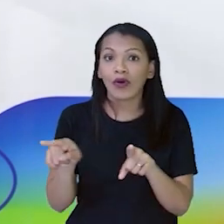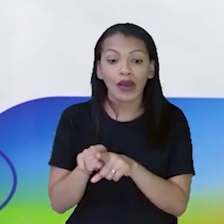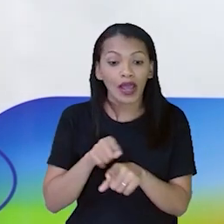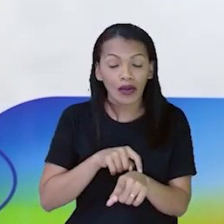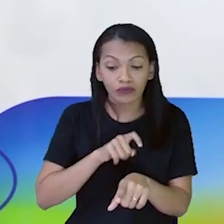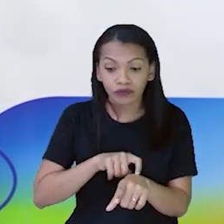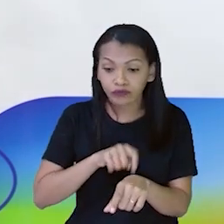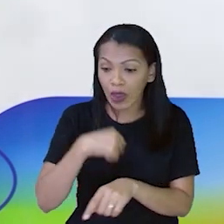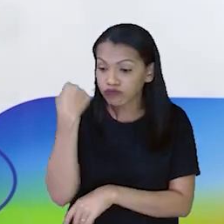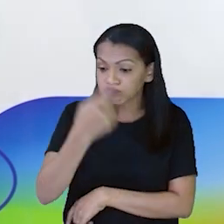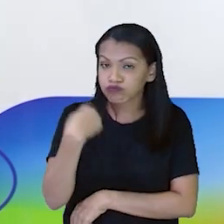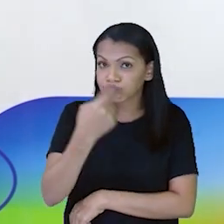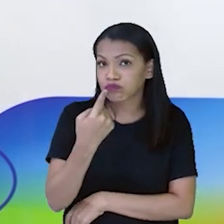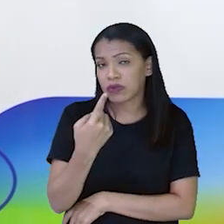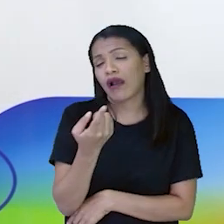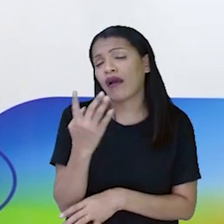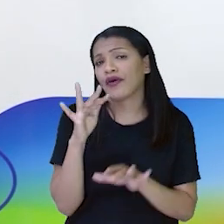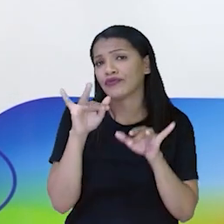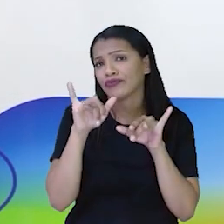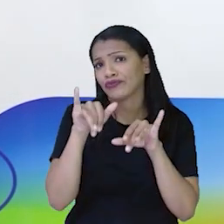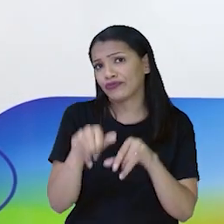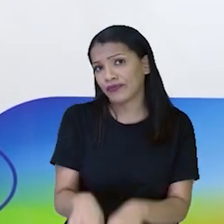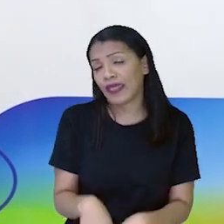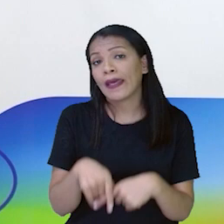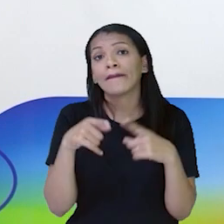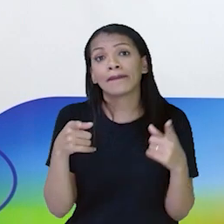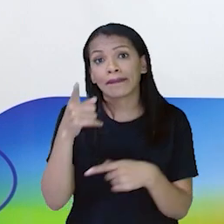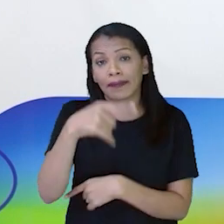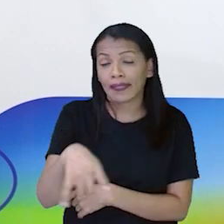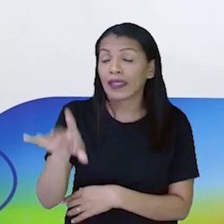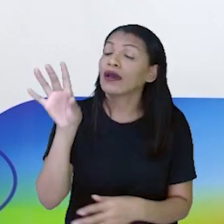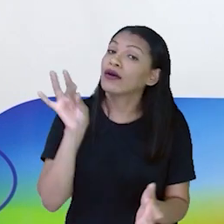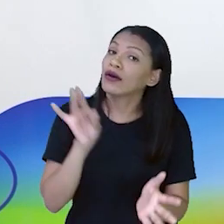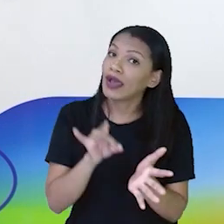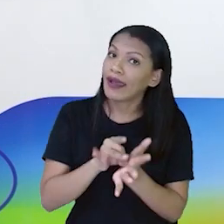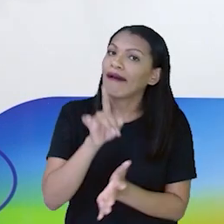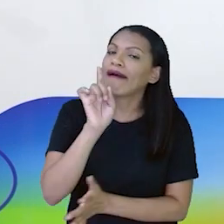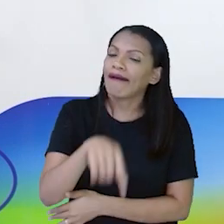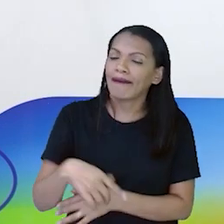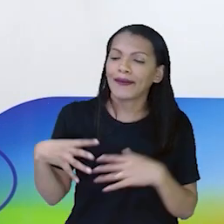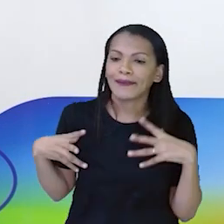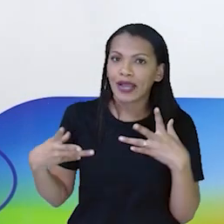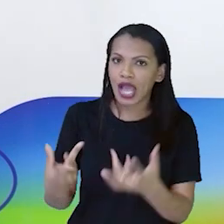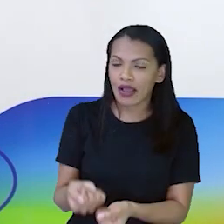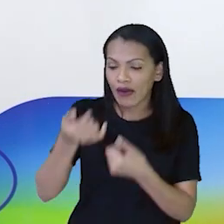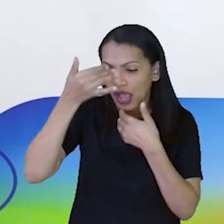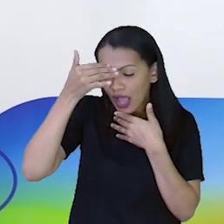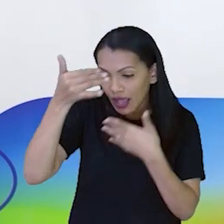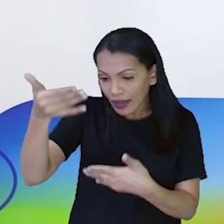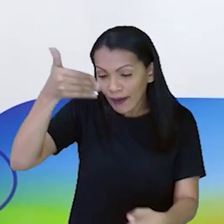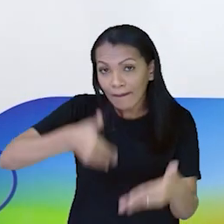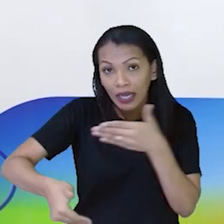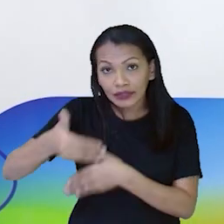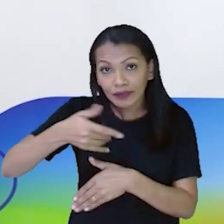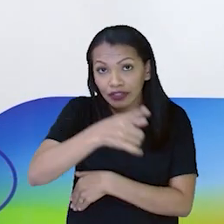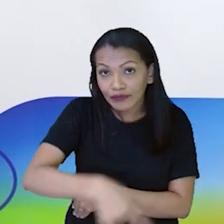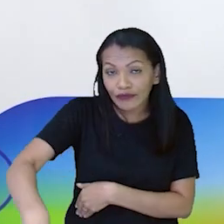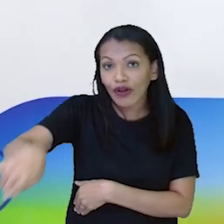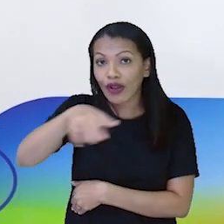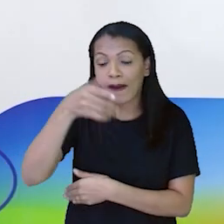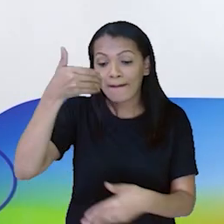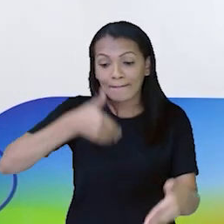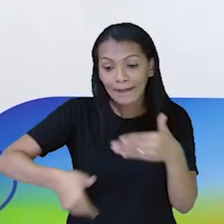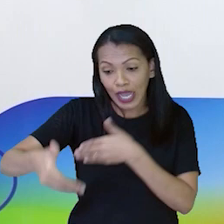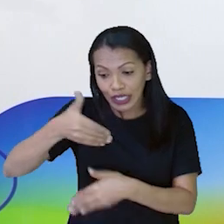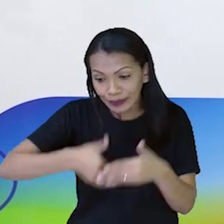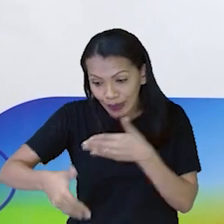voou, infelizmente. Mas o fato é que essa aula foi maravilhosa. Agradeço muito a participação de vocês, agradeço a